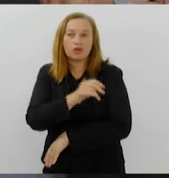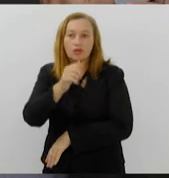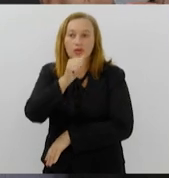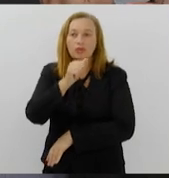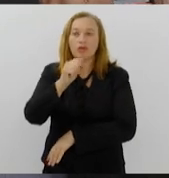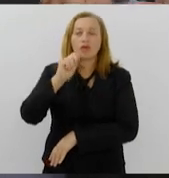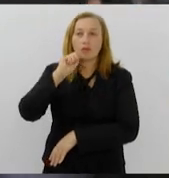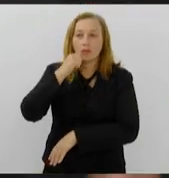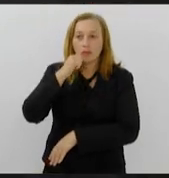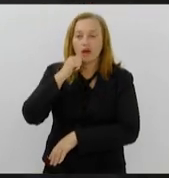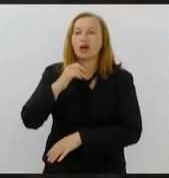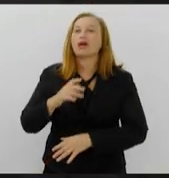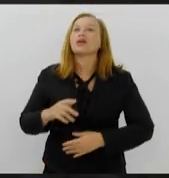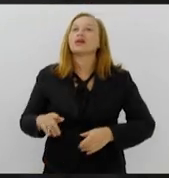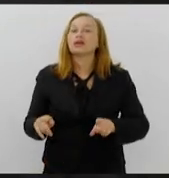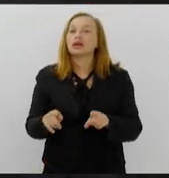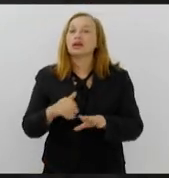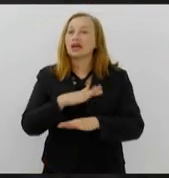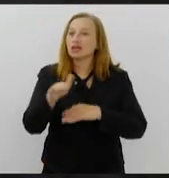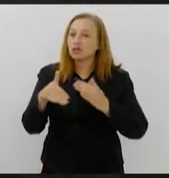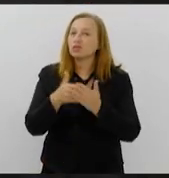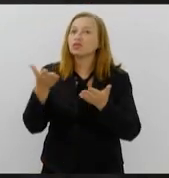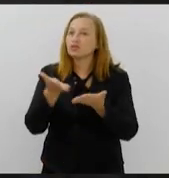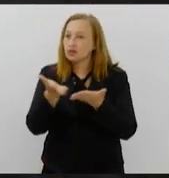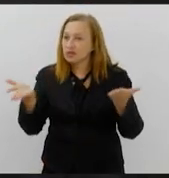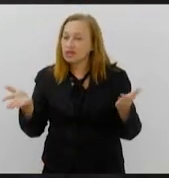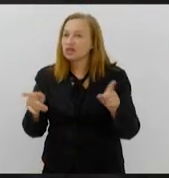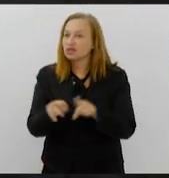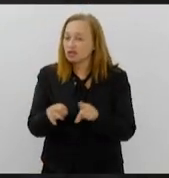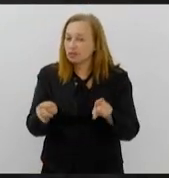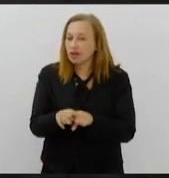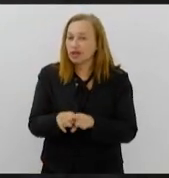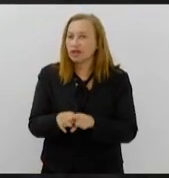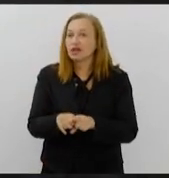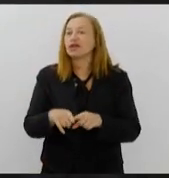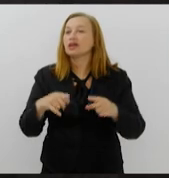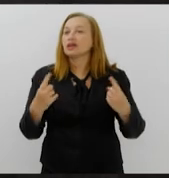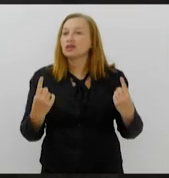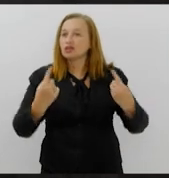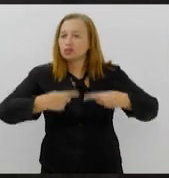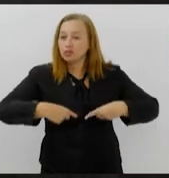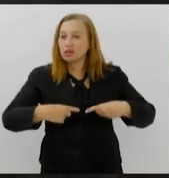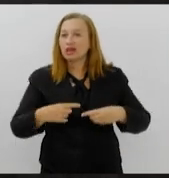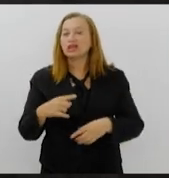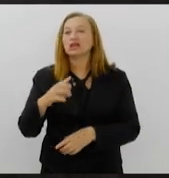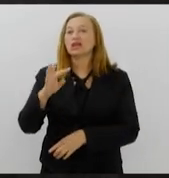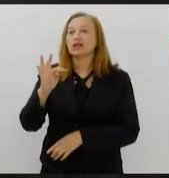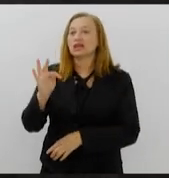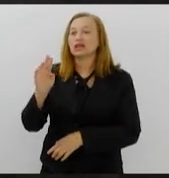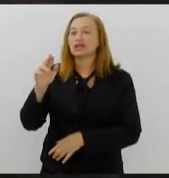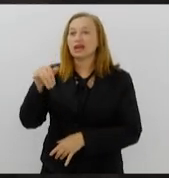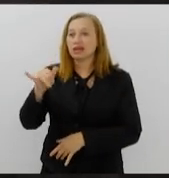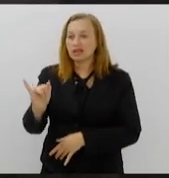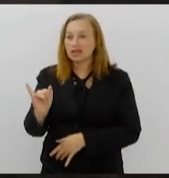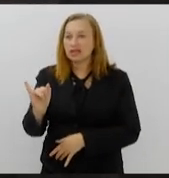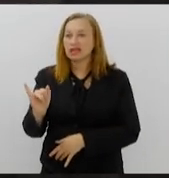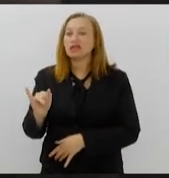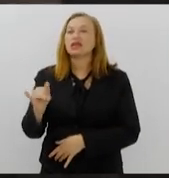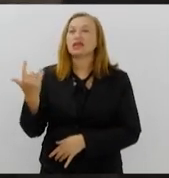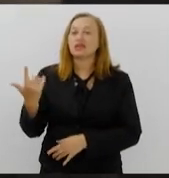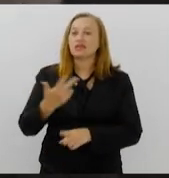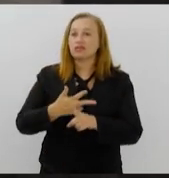têm parentes aqui e correligionários que disputaram também, próprio Tandy Vieira, que ganhou, Andrezinho